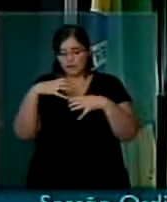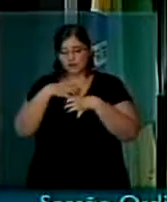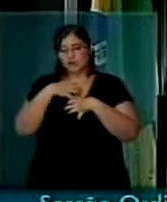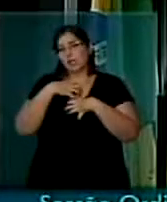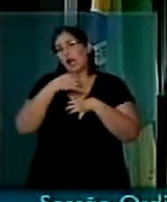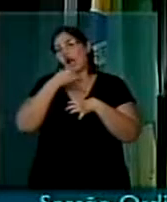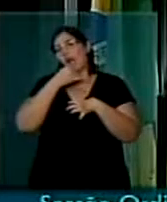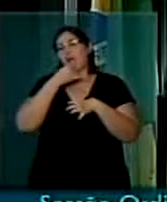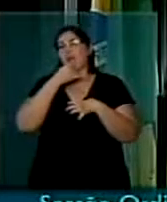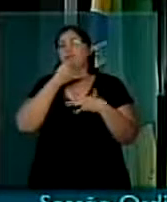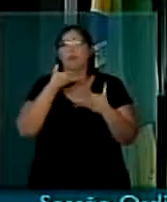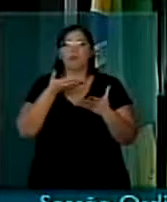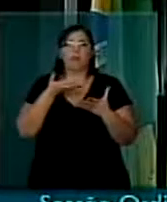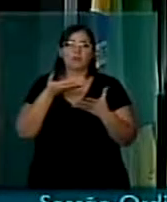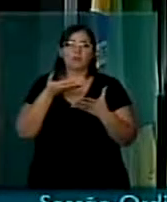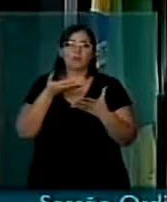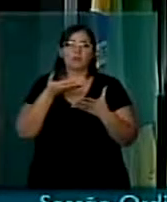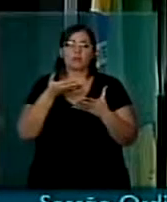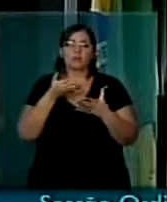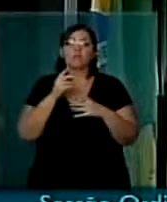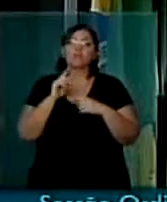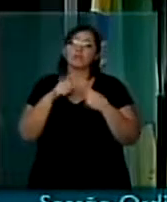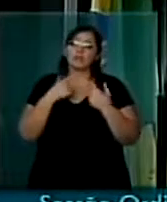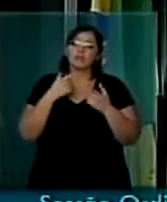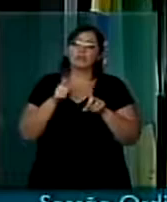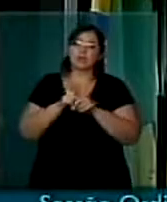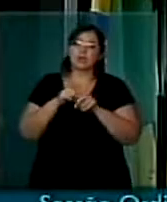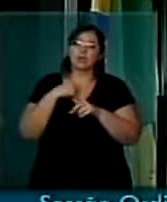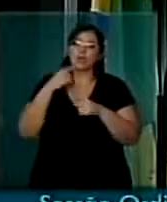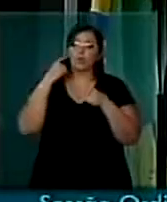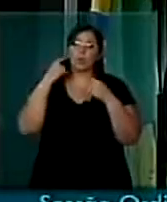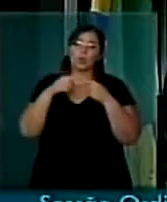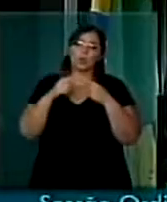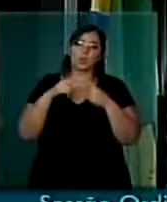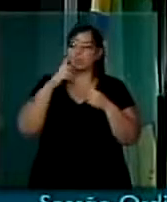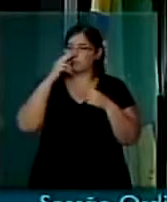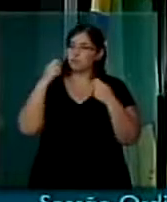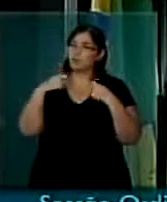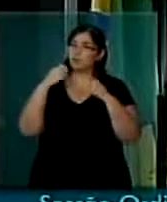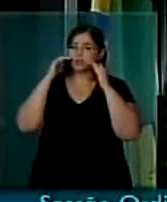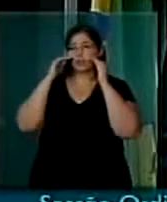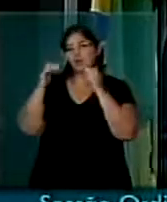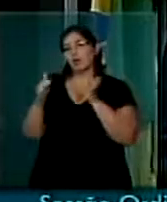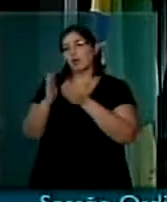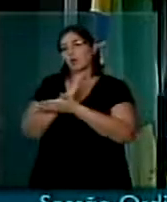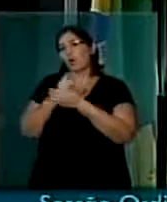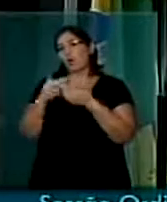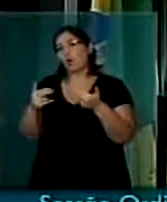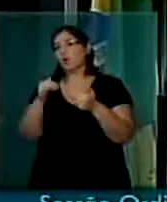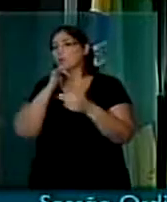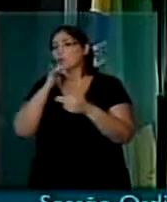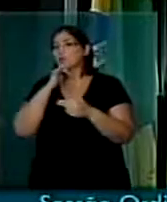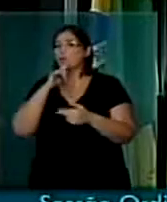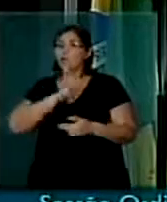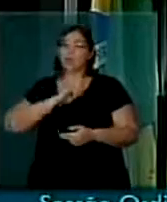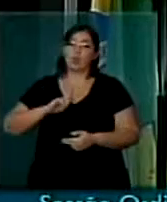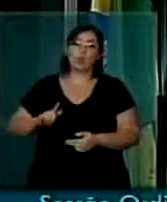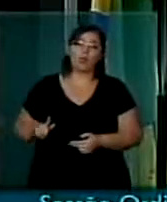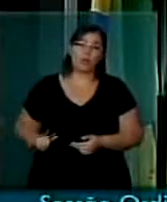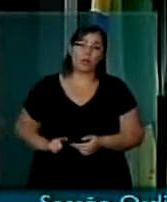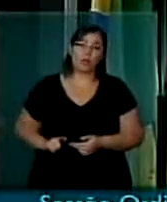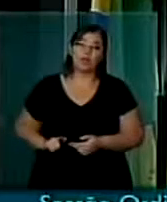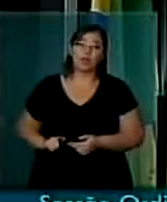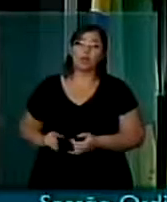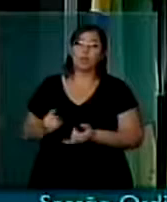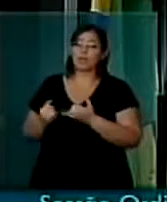Lamentavelmente, e aí eu tenho que também levar em consideração alguns aspectos, entre eles o governo que puxou o